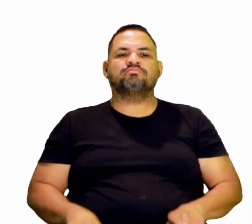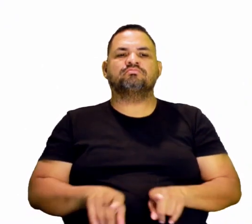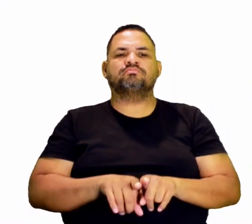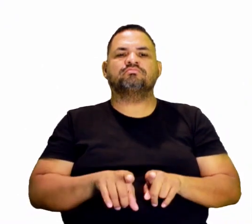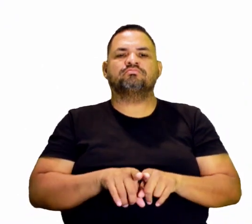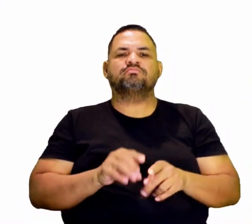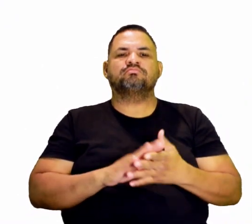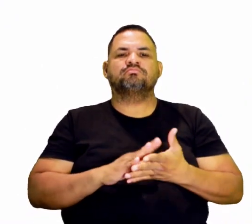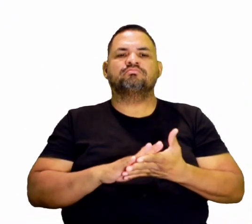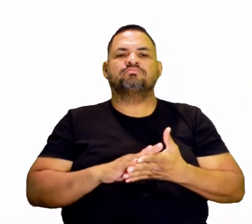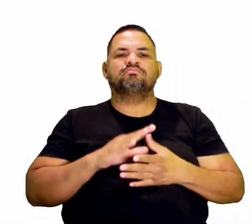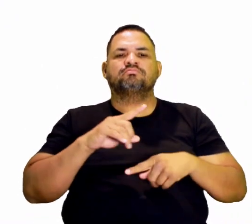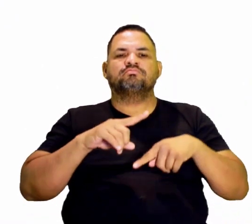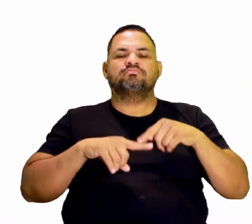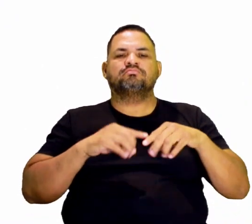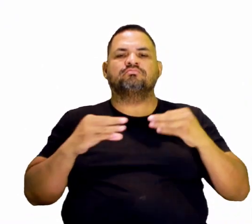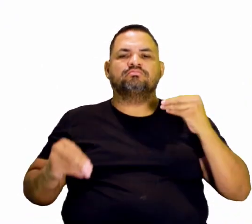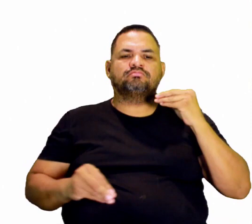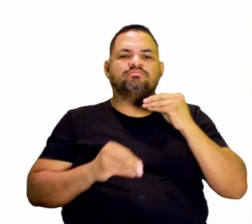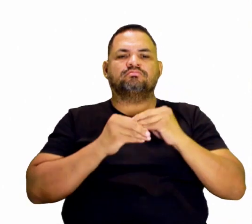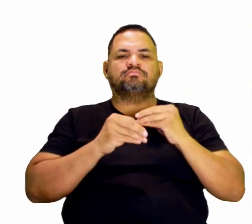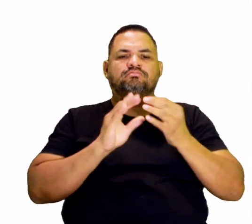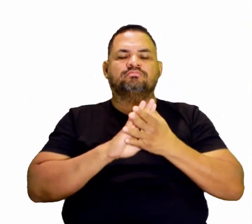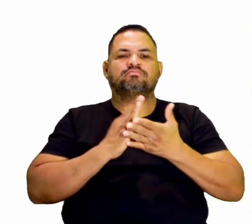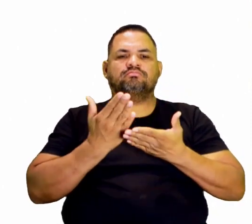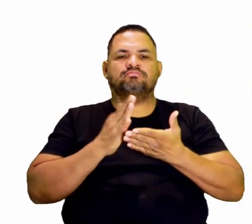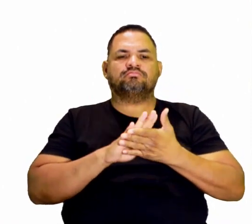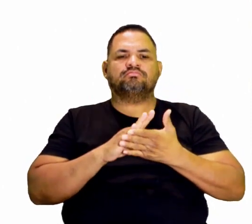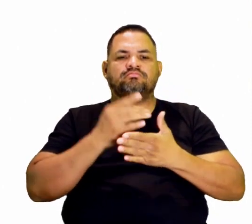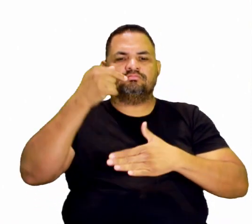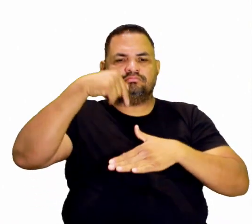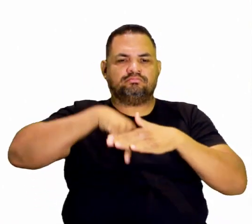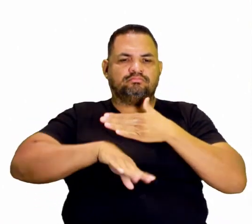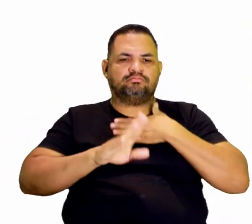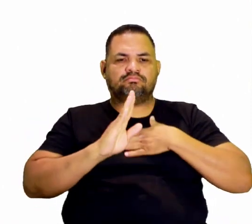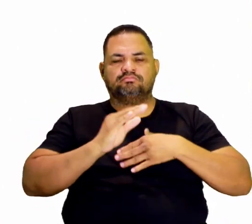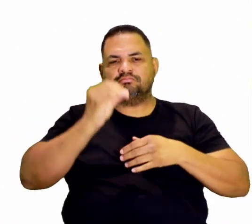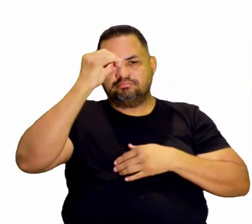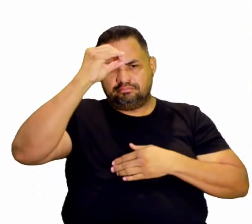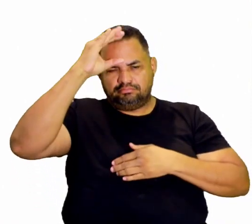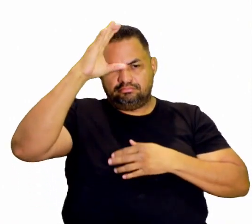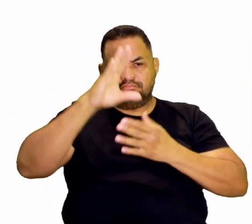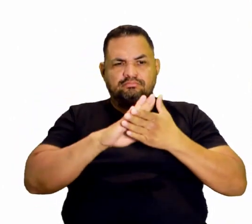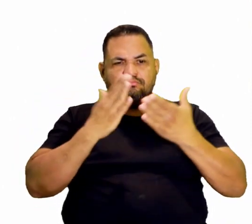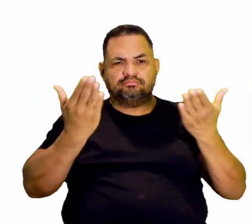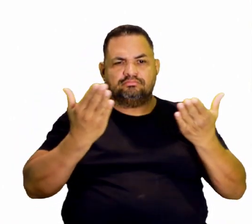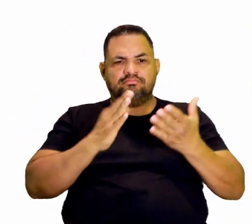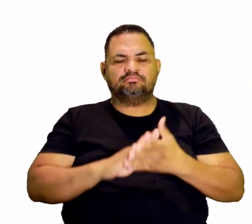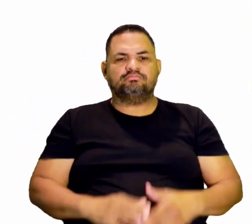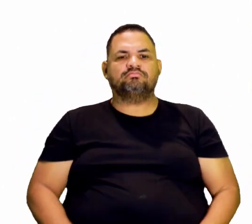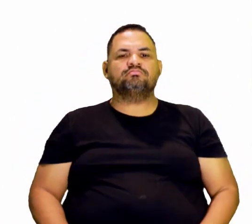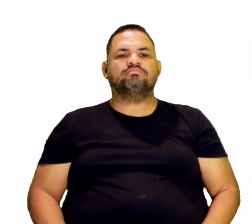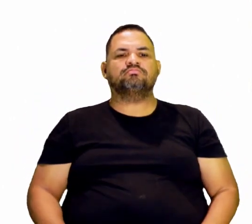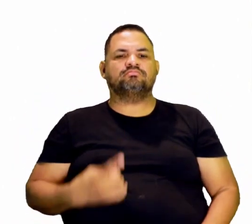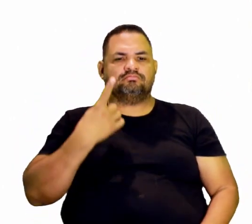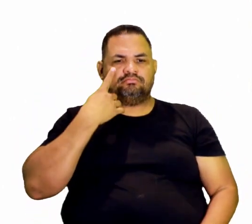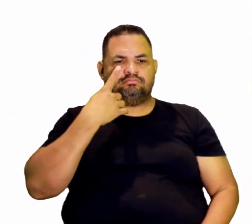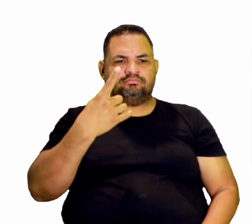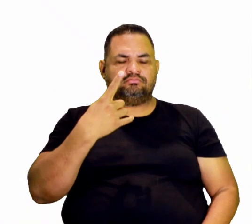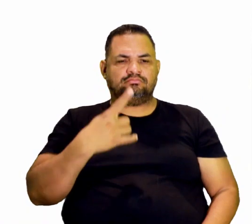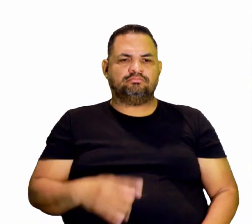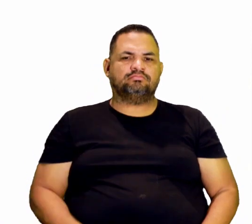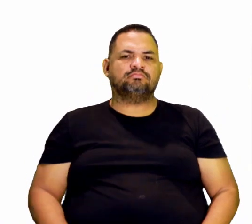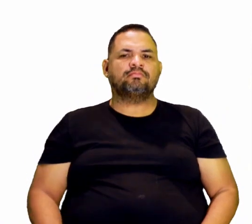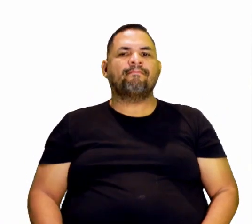nossa material complementar para aprofundar os conhecimentos. Aí você veja aqui